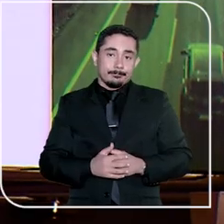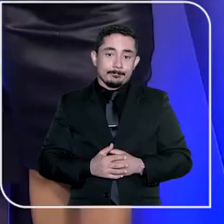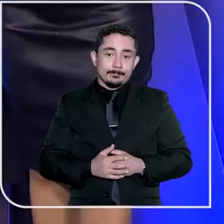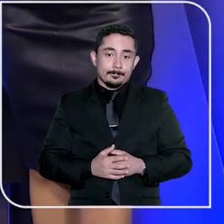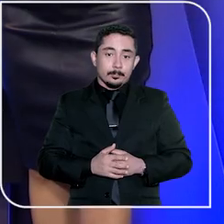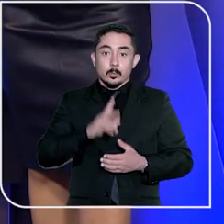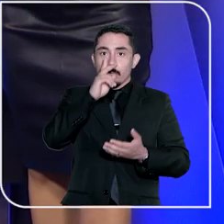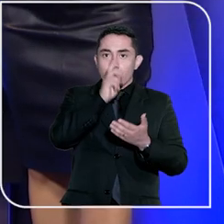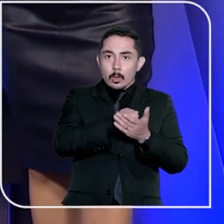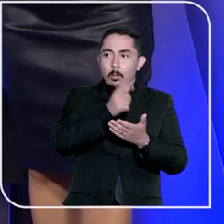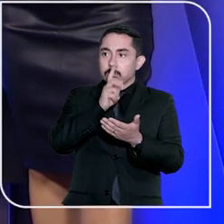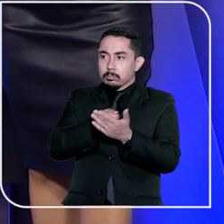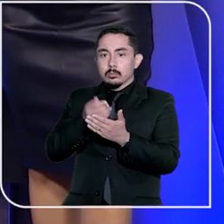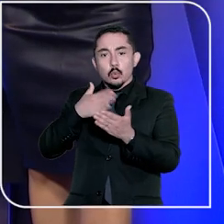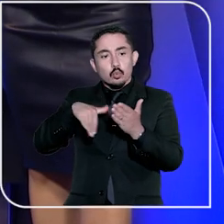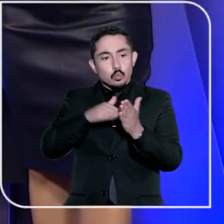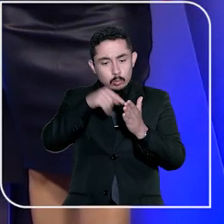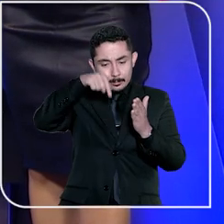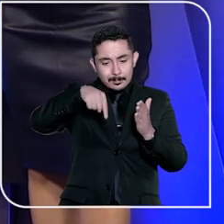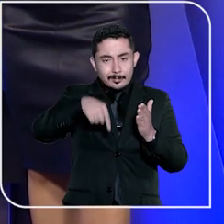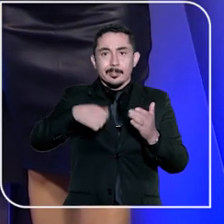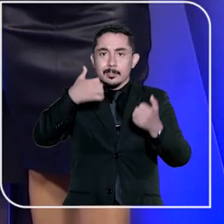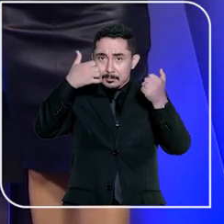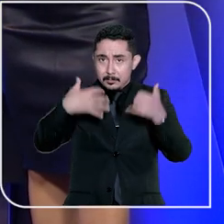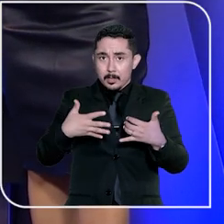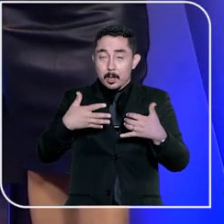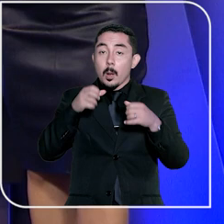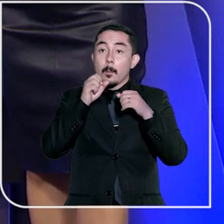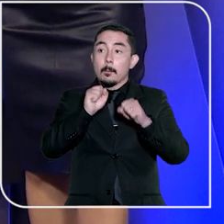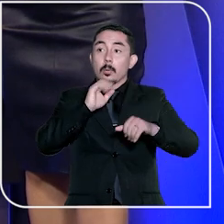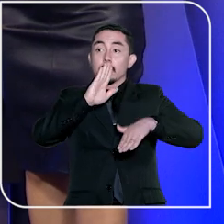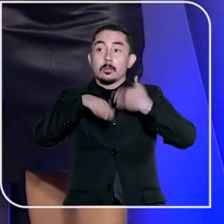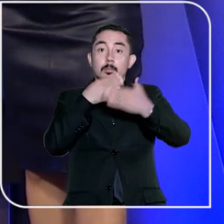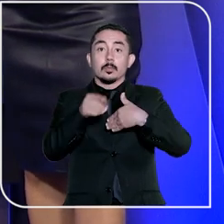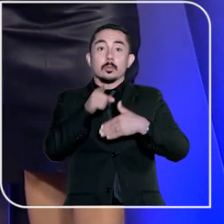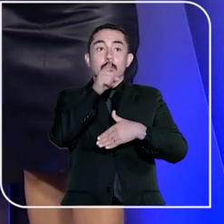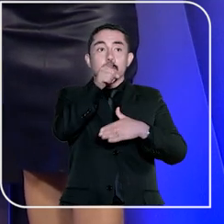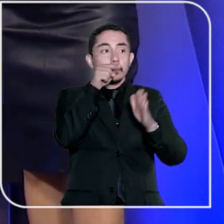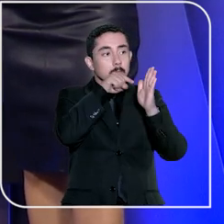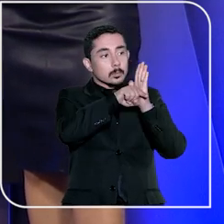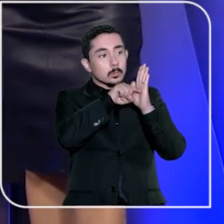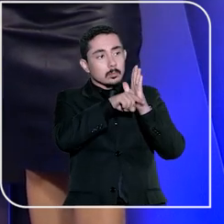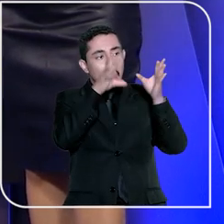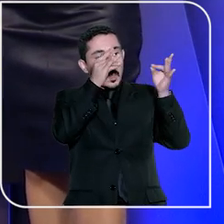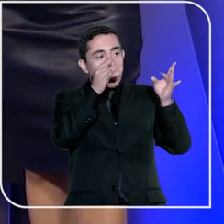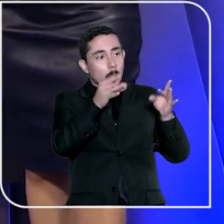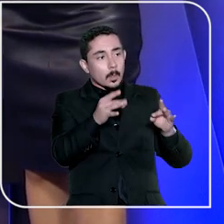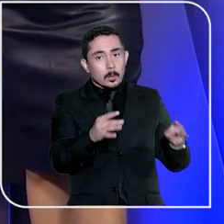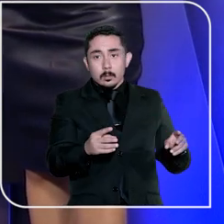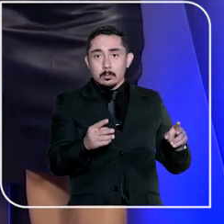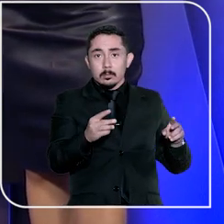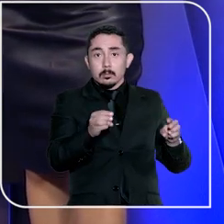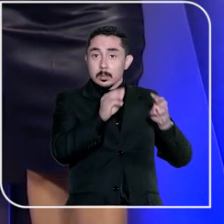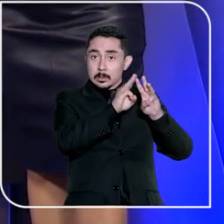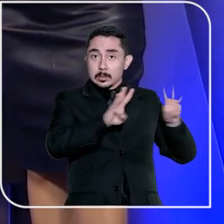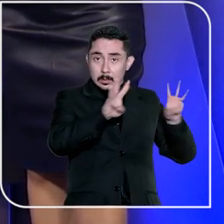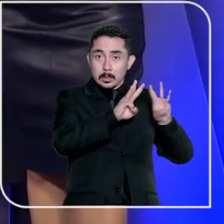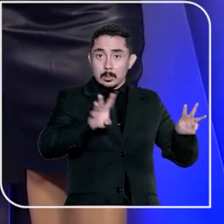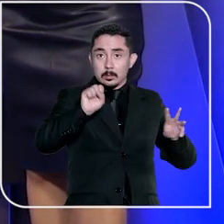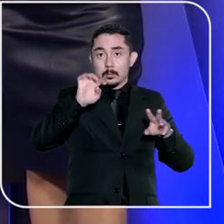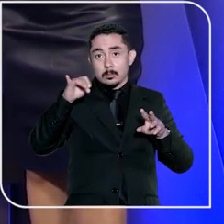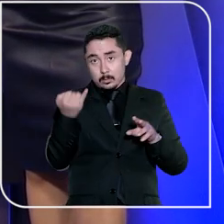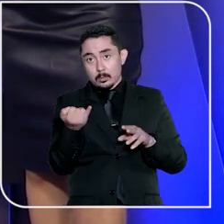atividades todas as decisões que trazemos aqui no programa podem ser conferidas com mais detalhes no site do